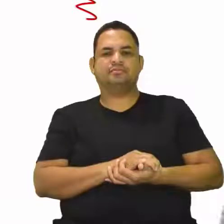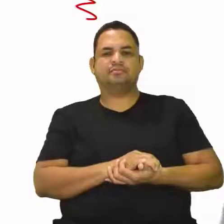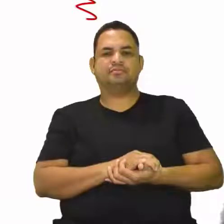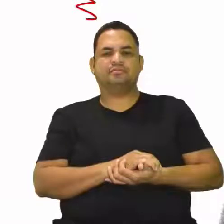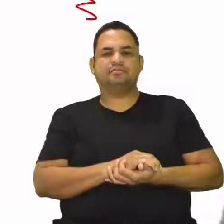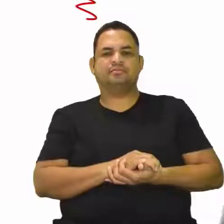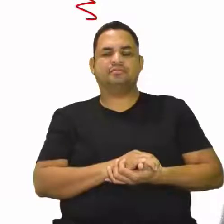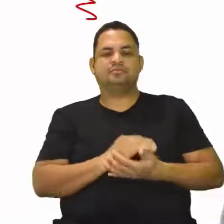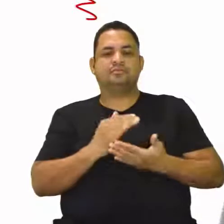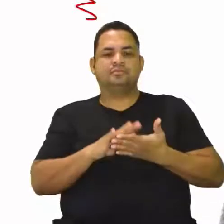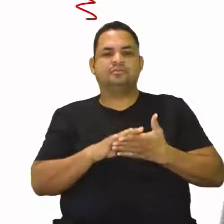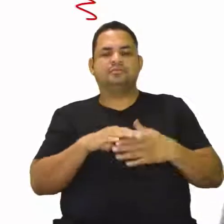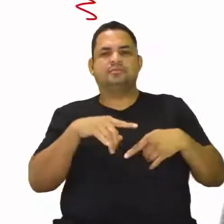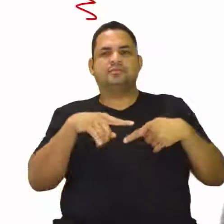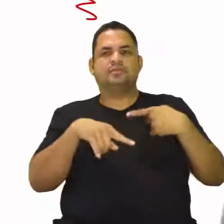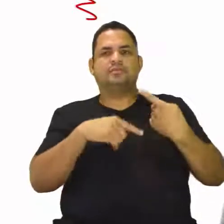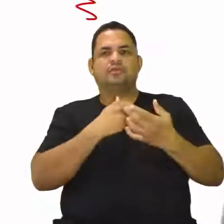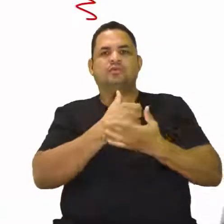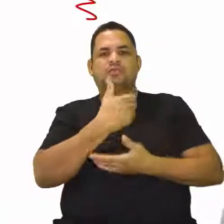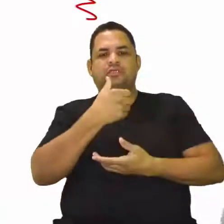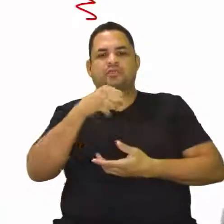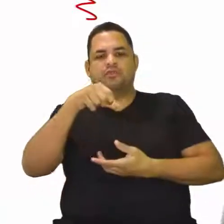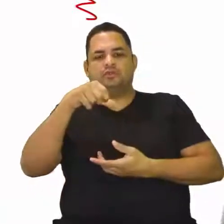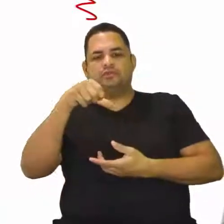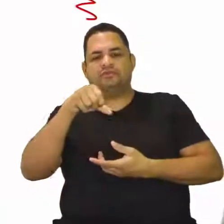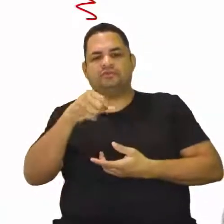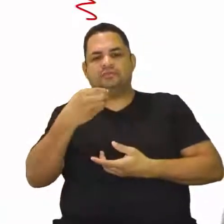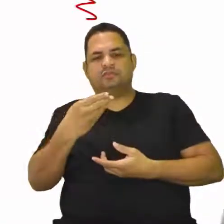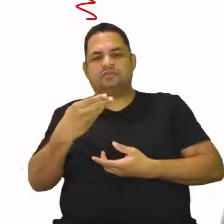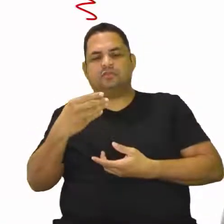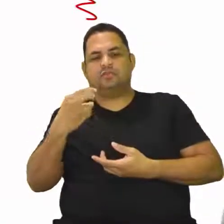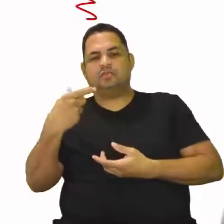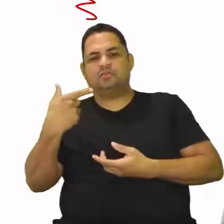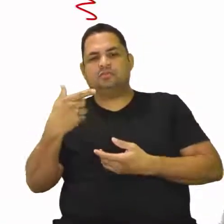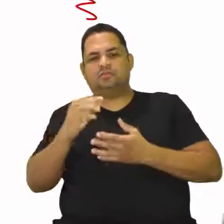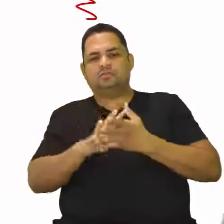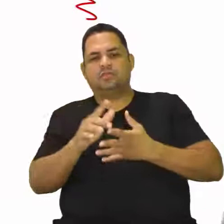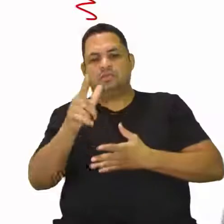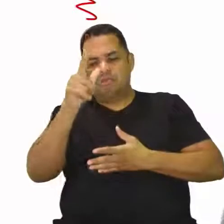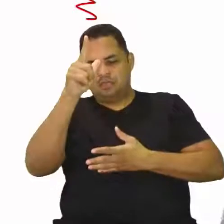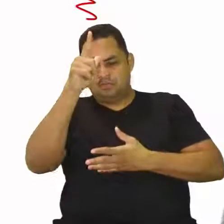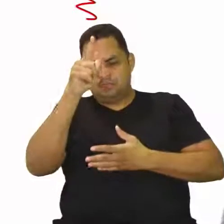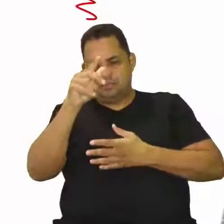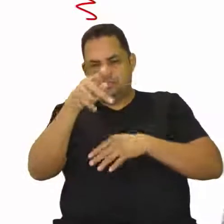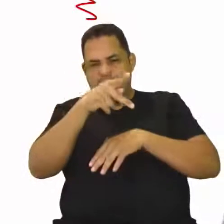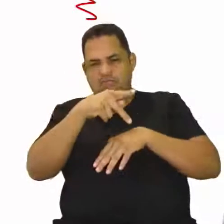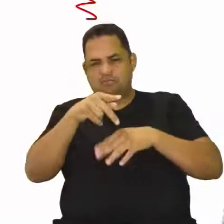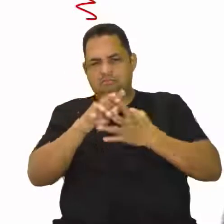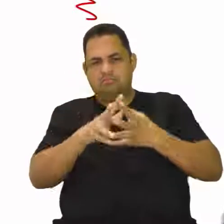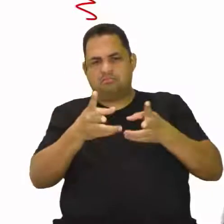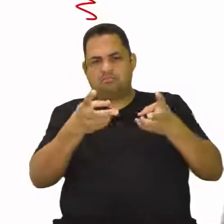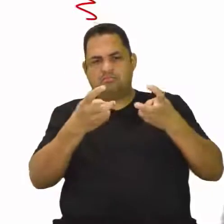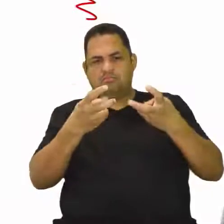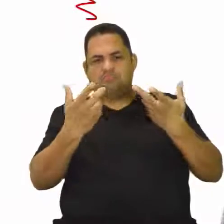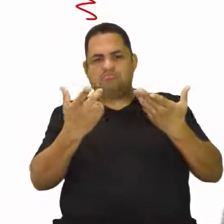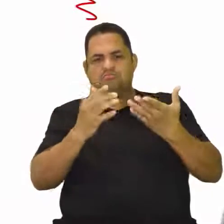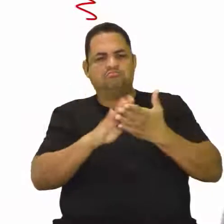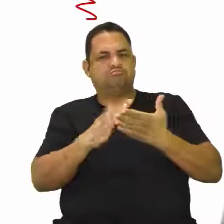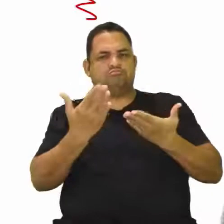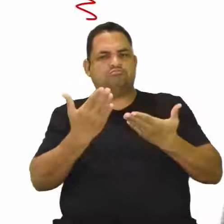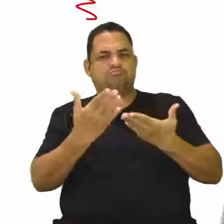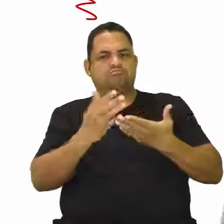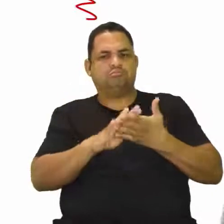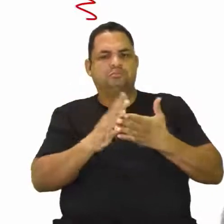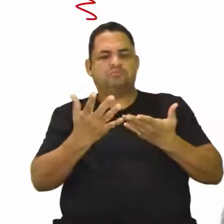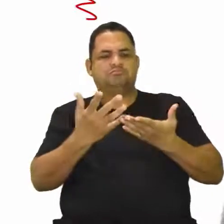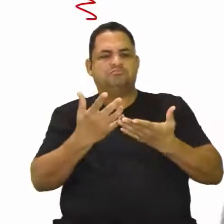a partir de 1932 os alemães perceberam que no dia nenhum país para e para